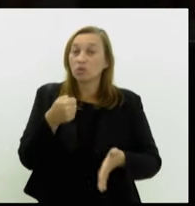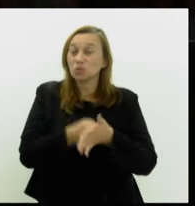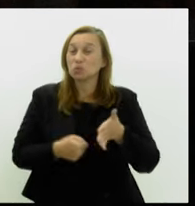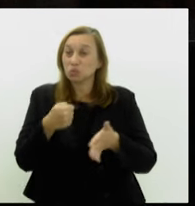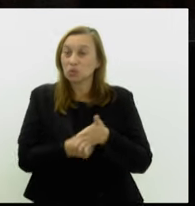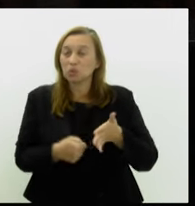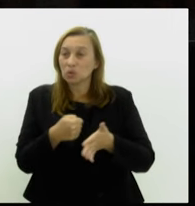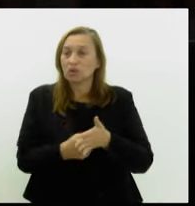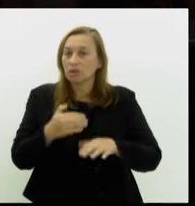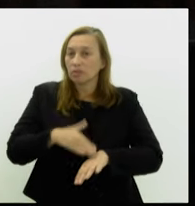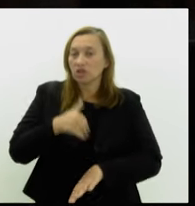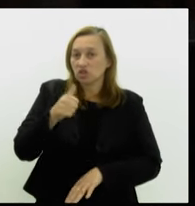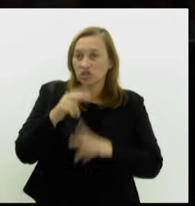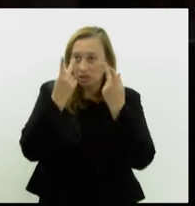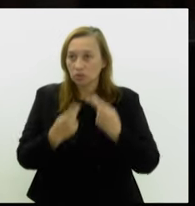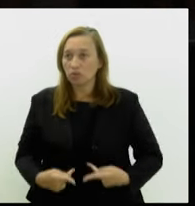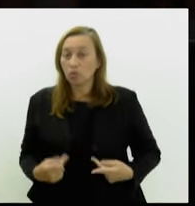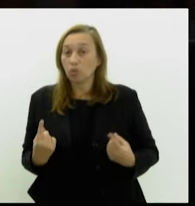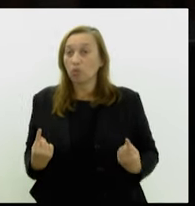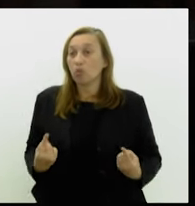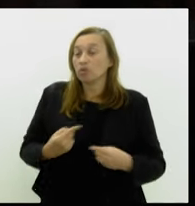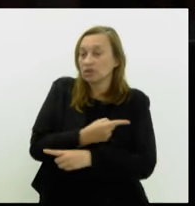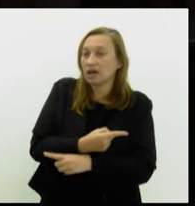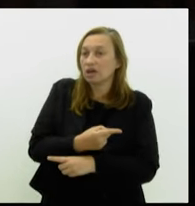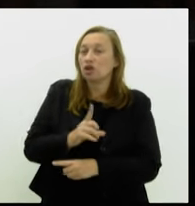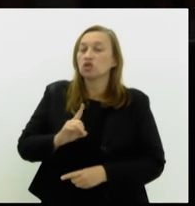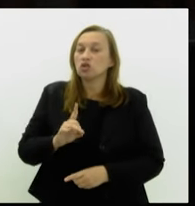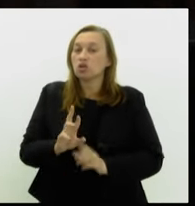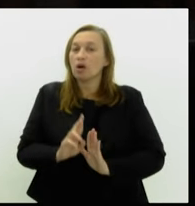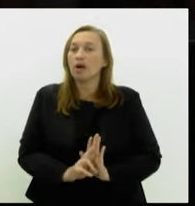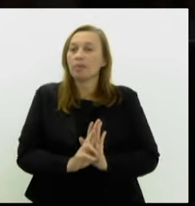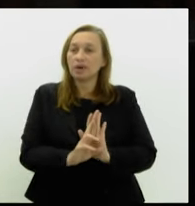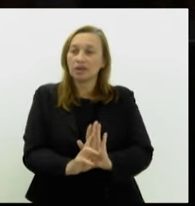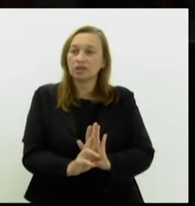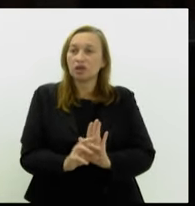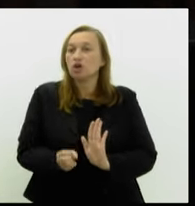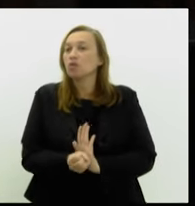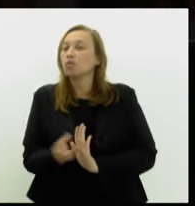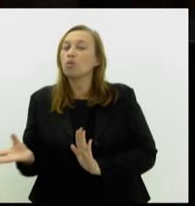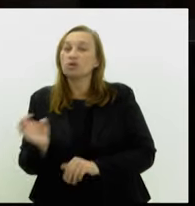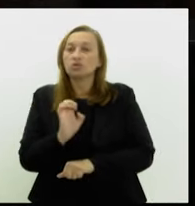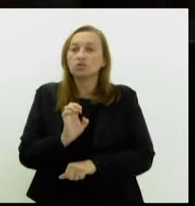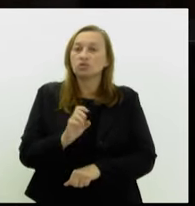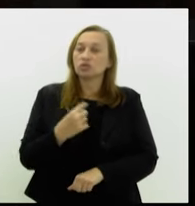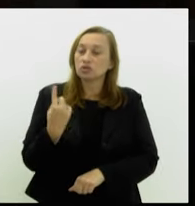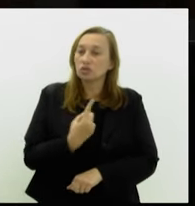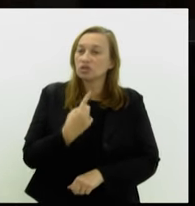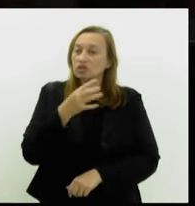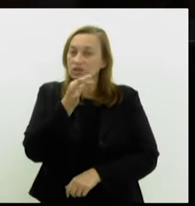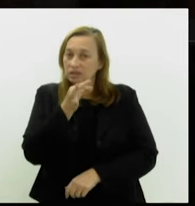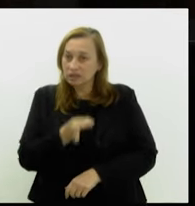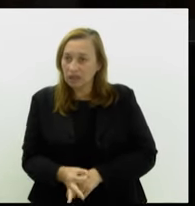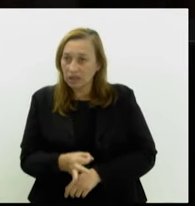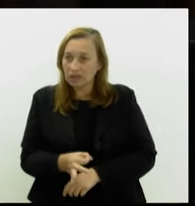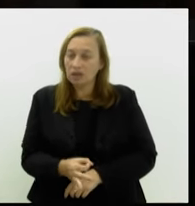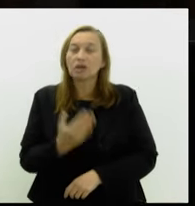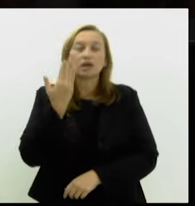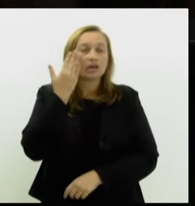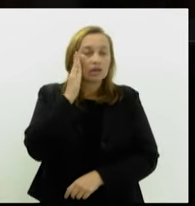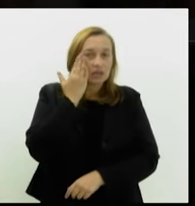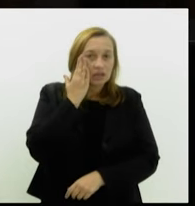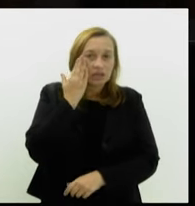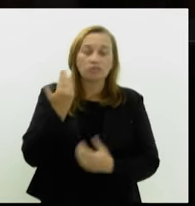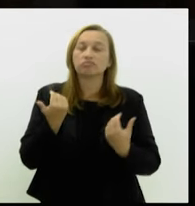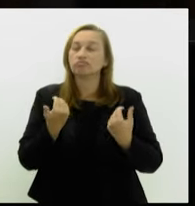pela dignidade humana, pelo contrário, só representa o quanto estávamos corretos em entendermos